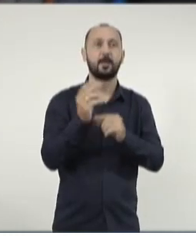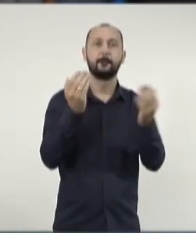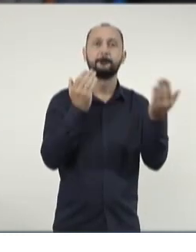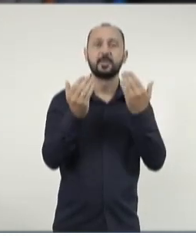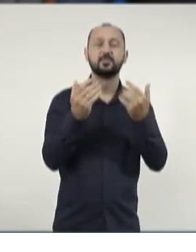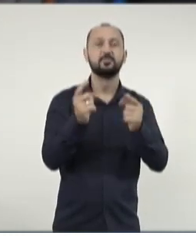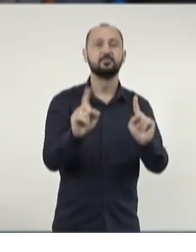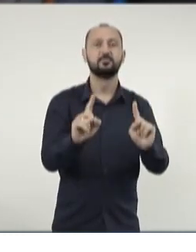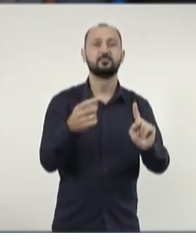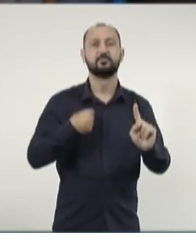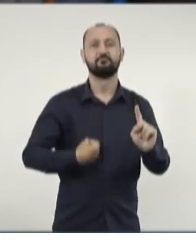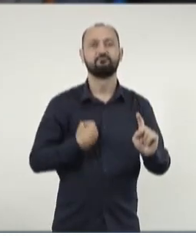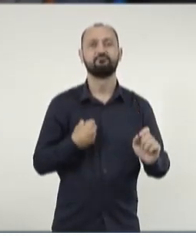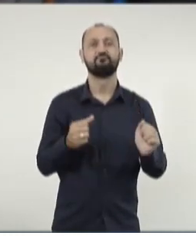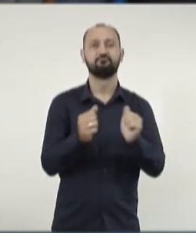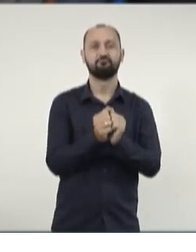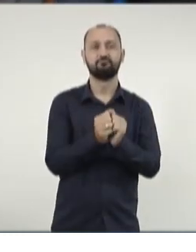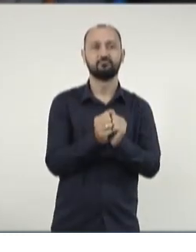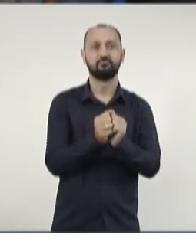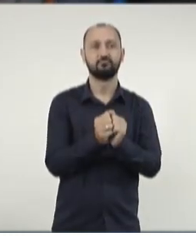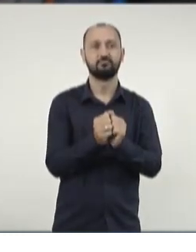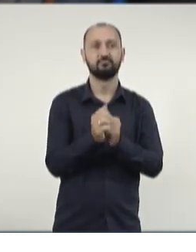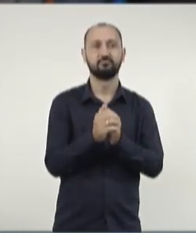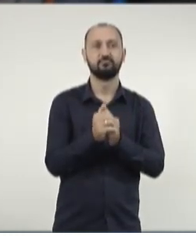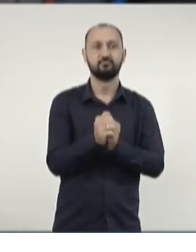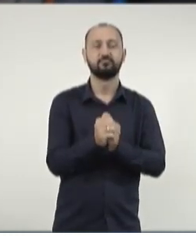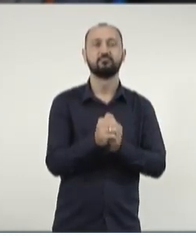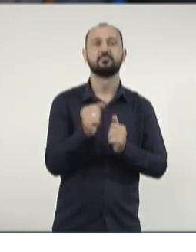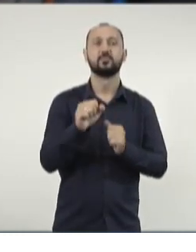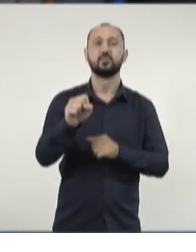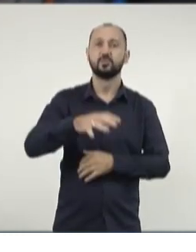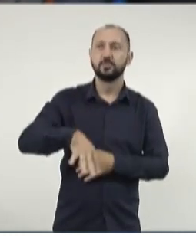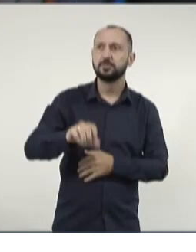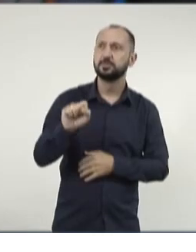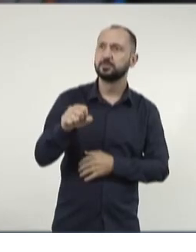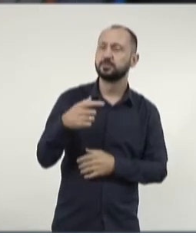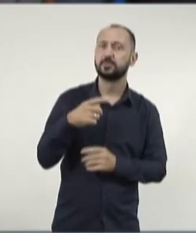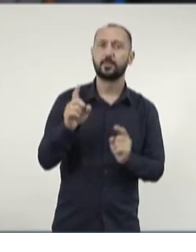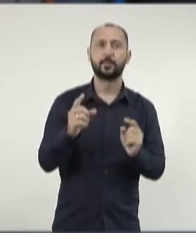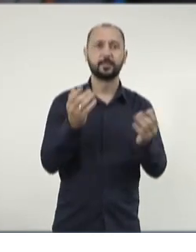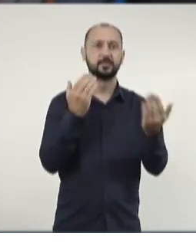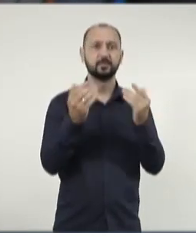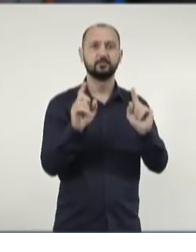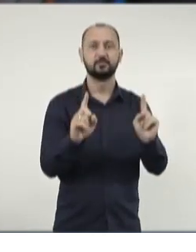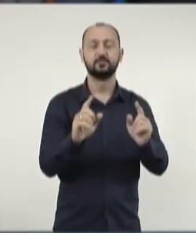não está presente, né? Serviço social sim, psicologia não.